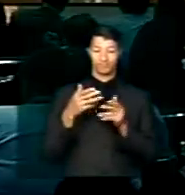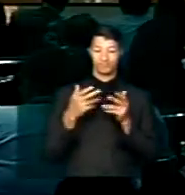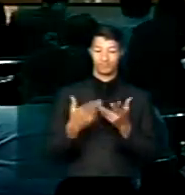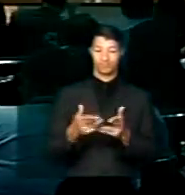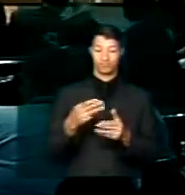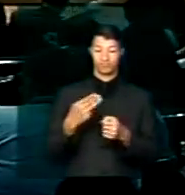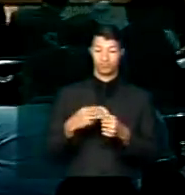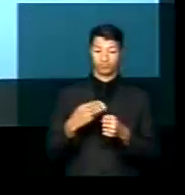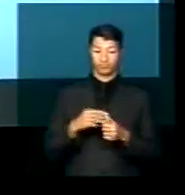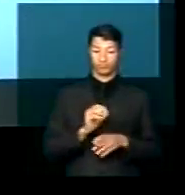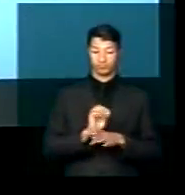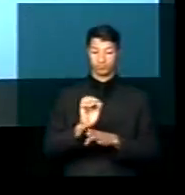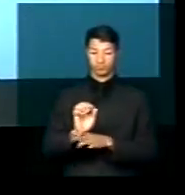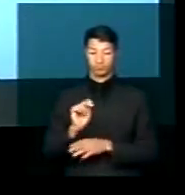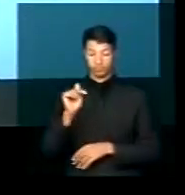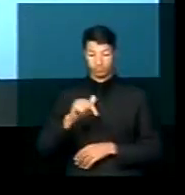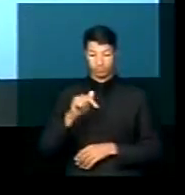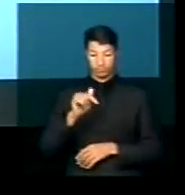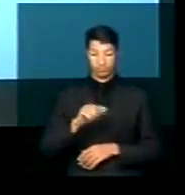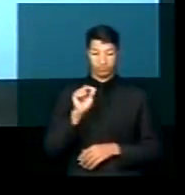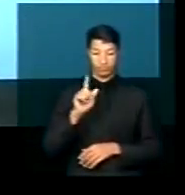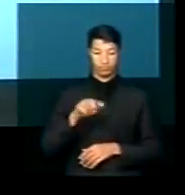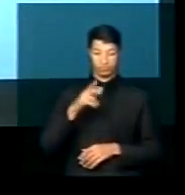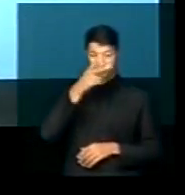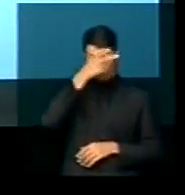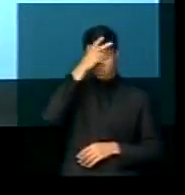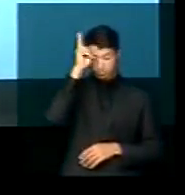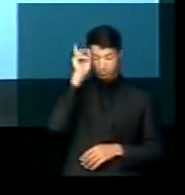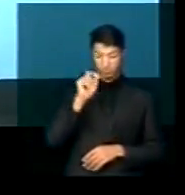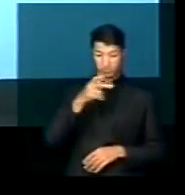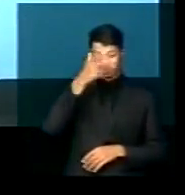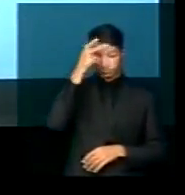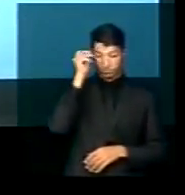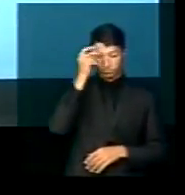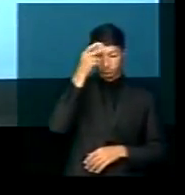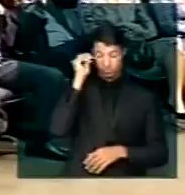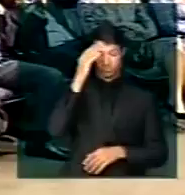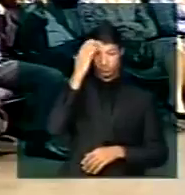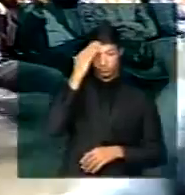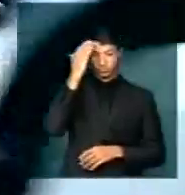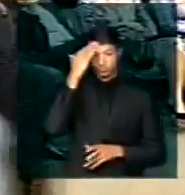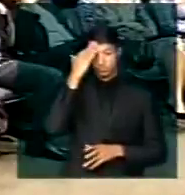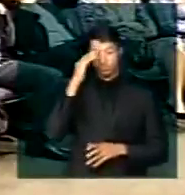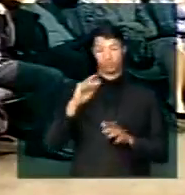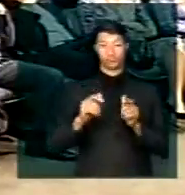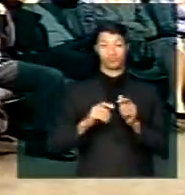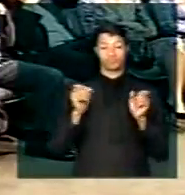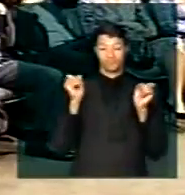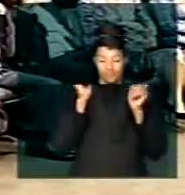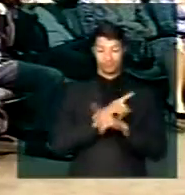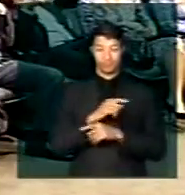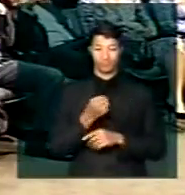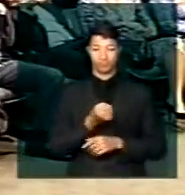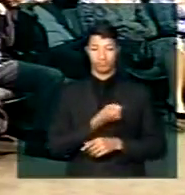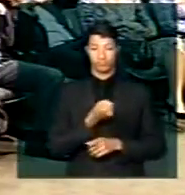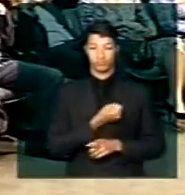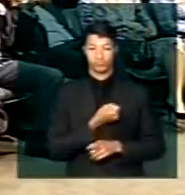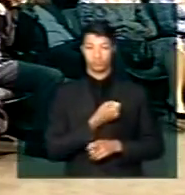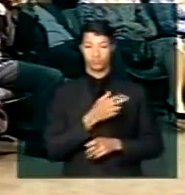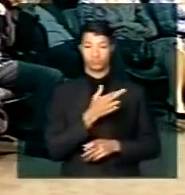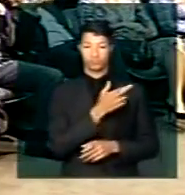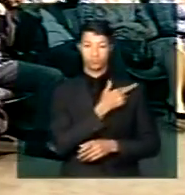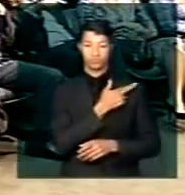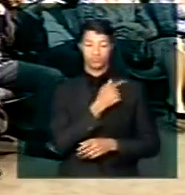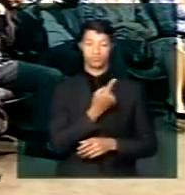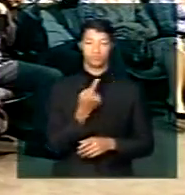municípios e estados. E aqui, quem é vereador, quem é prefeito, sabe o tamanho e o número de